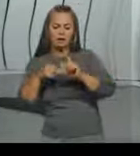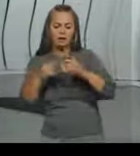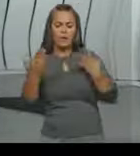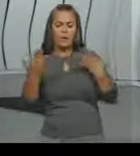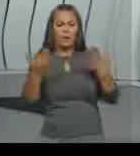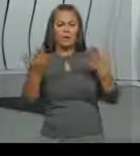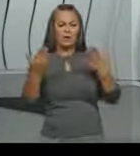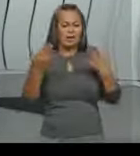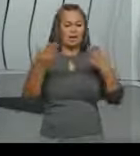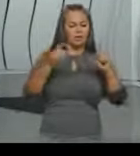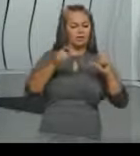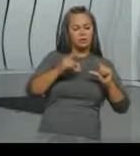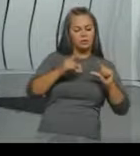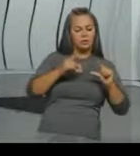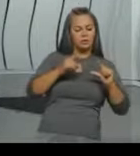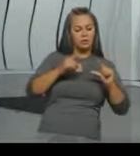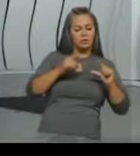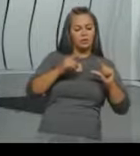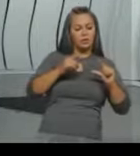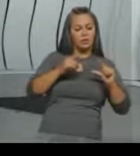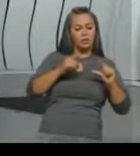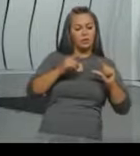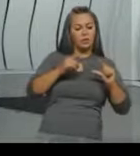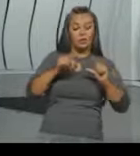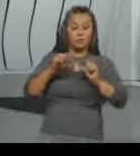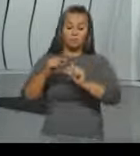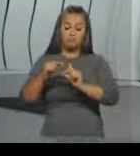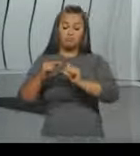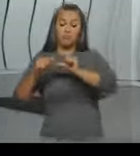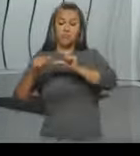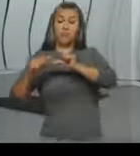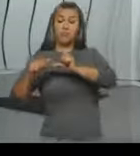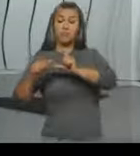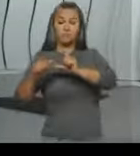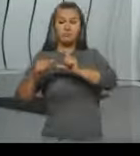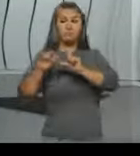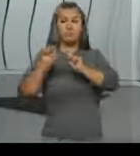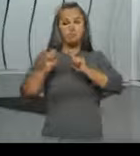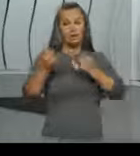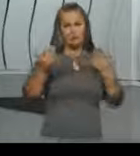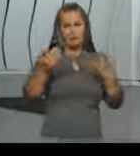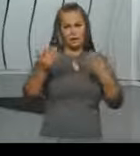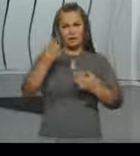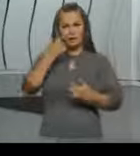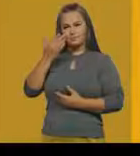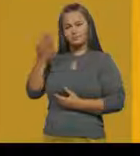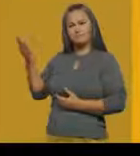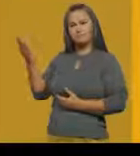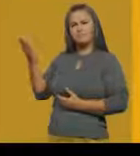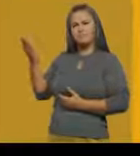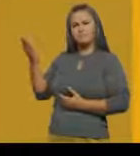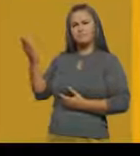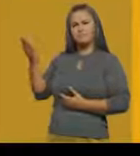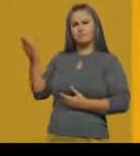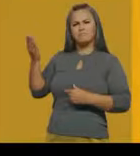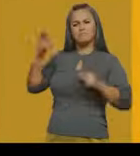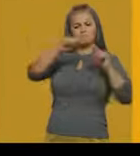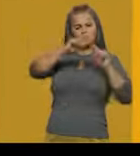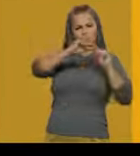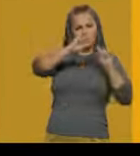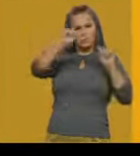reduzida. Beleza? Então, tá aí. Vamos continuar. Olha, eu tenho uma circunferência aqui, vamos pegar um